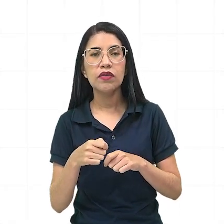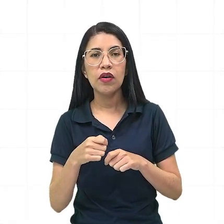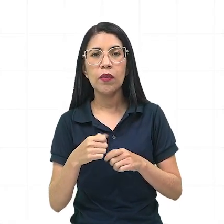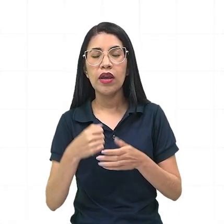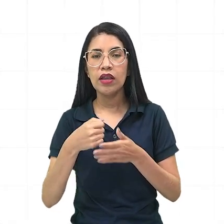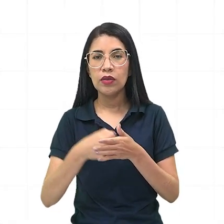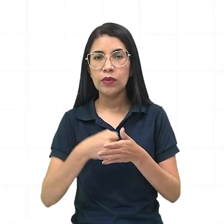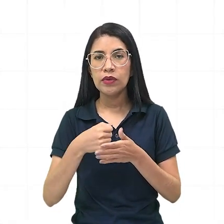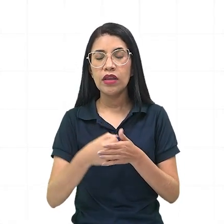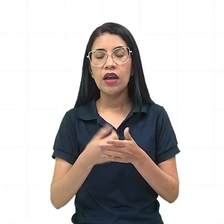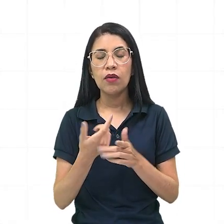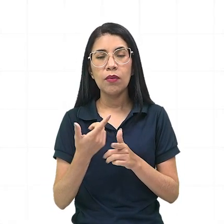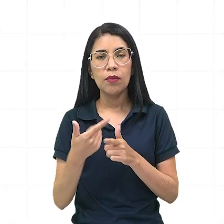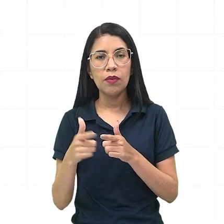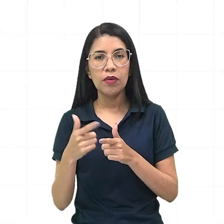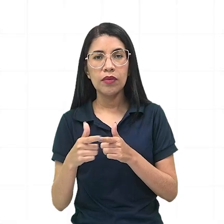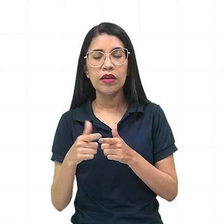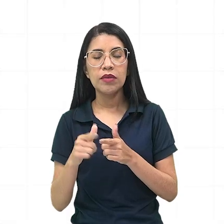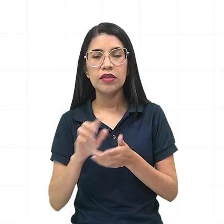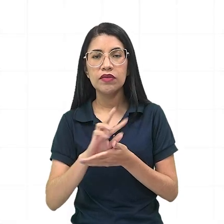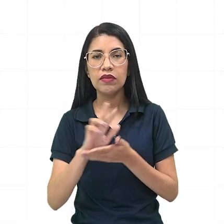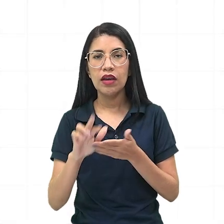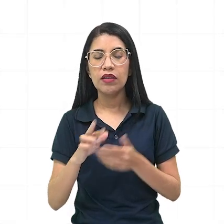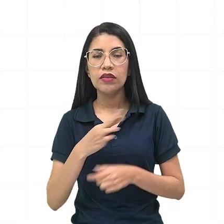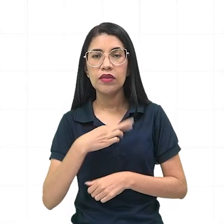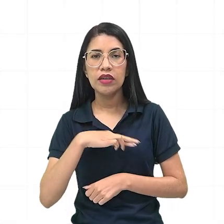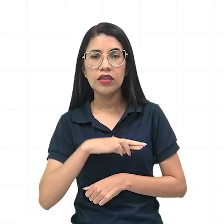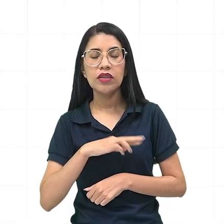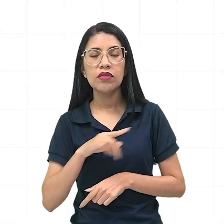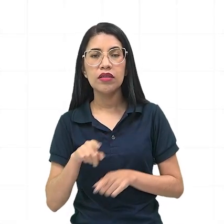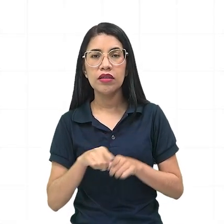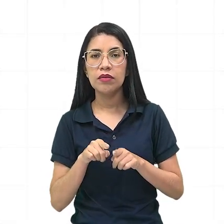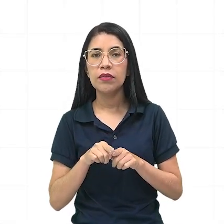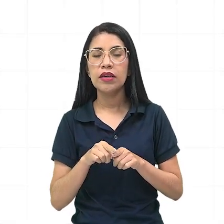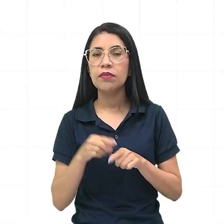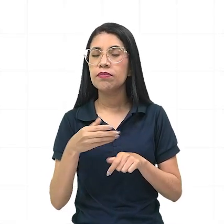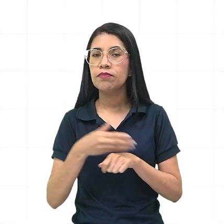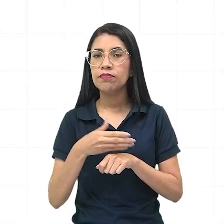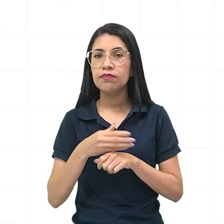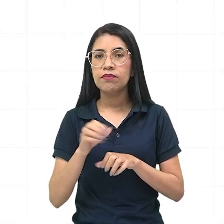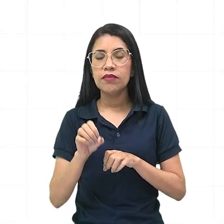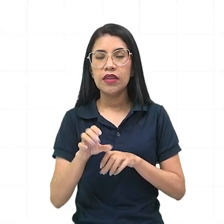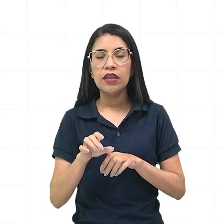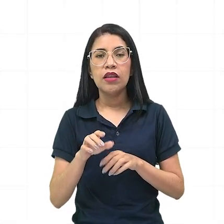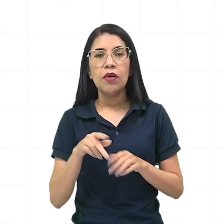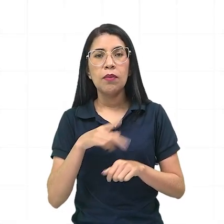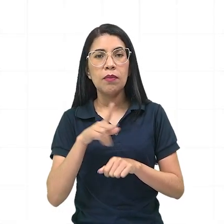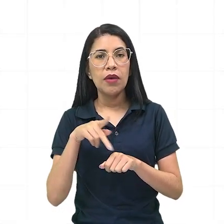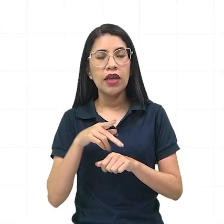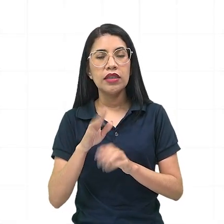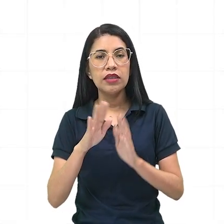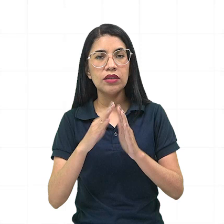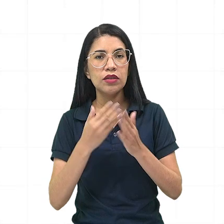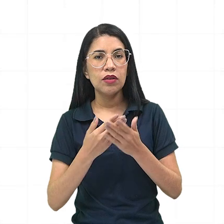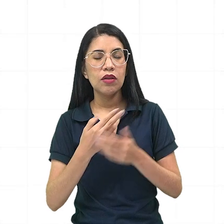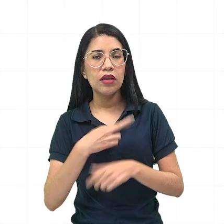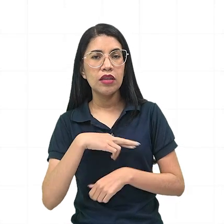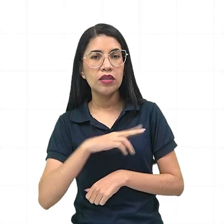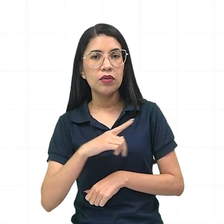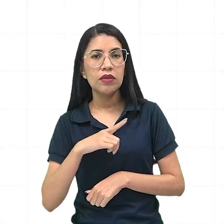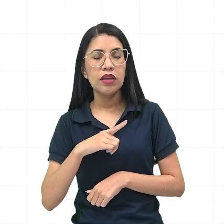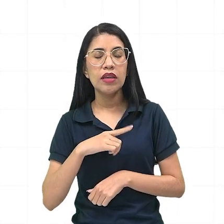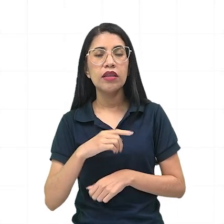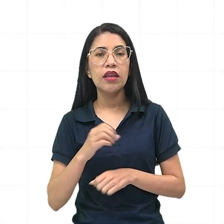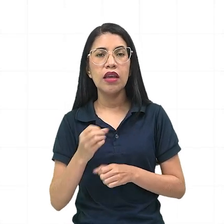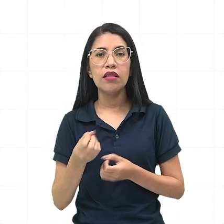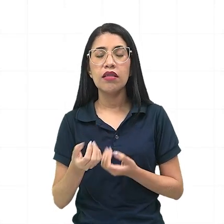esses problemas, né? E a religião, ela desempenha um papel importante na educação. Em muitos países, escolas religiosas oferecem